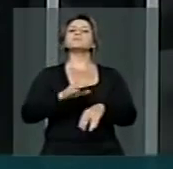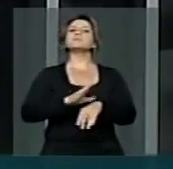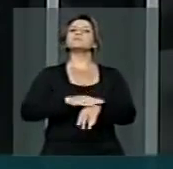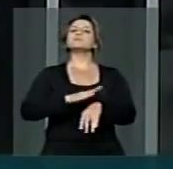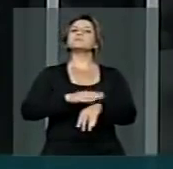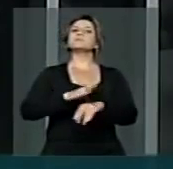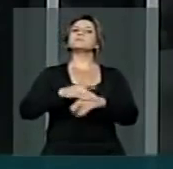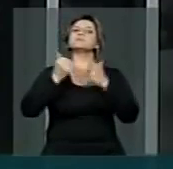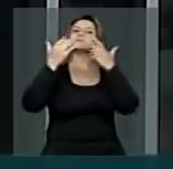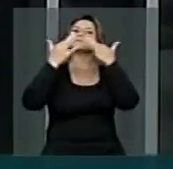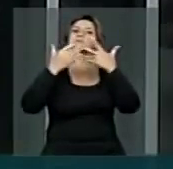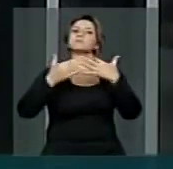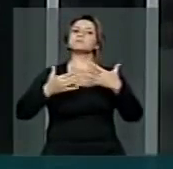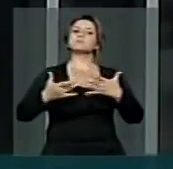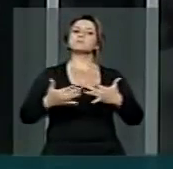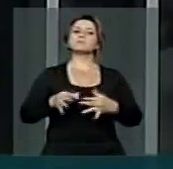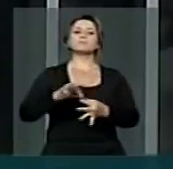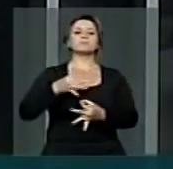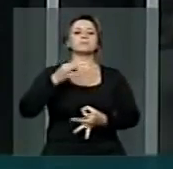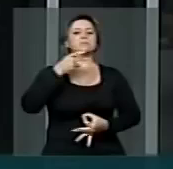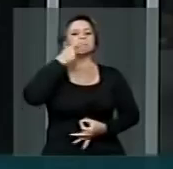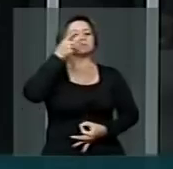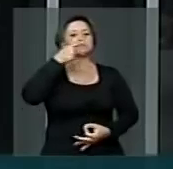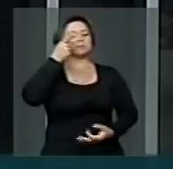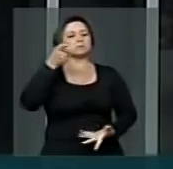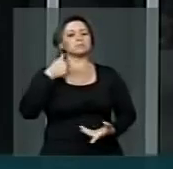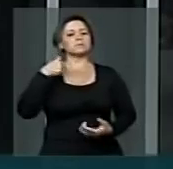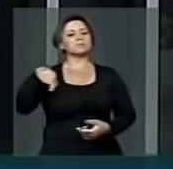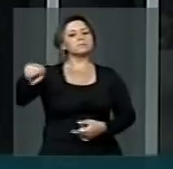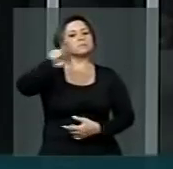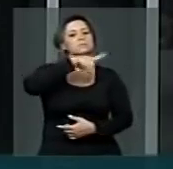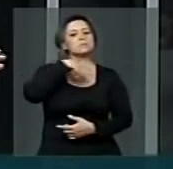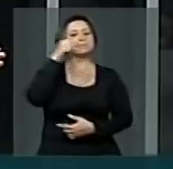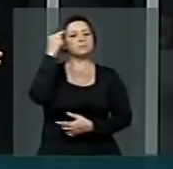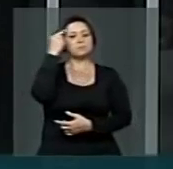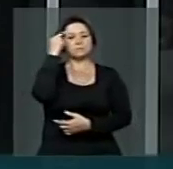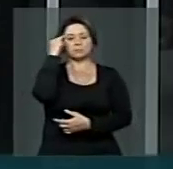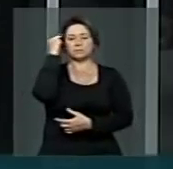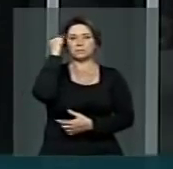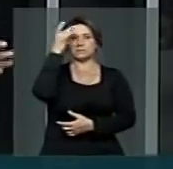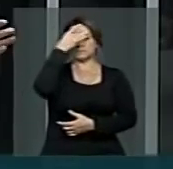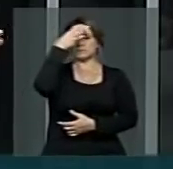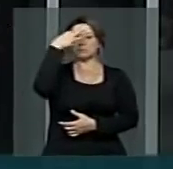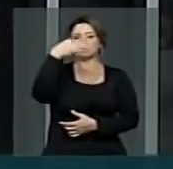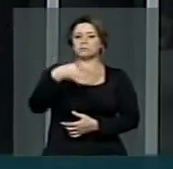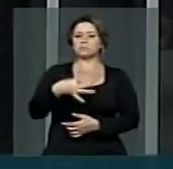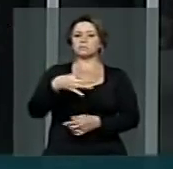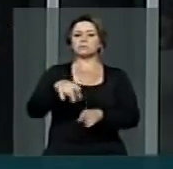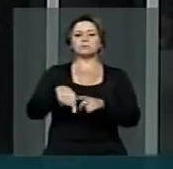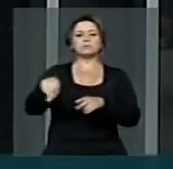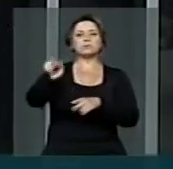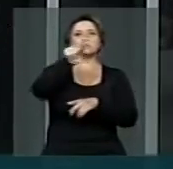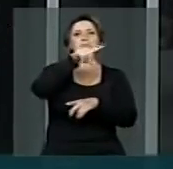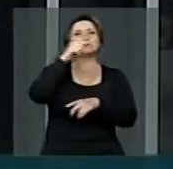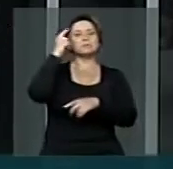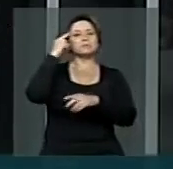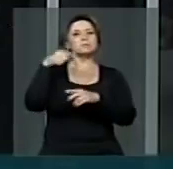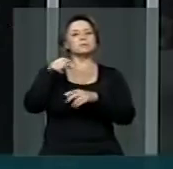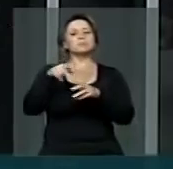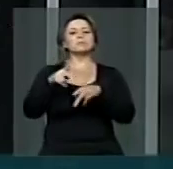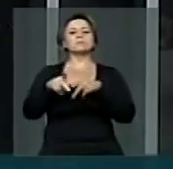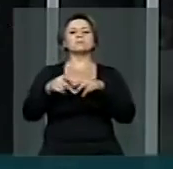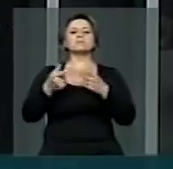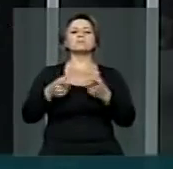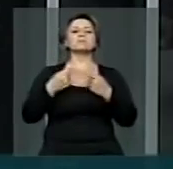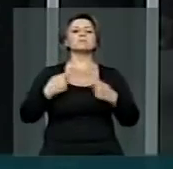expediente para fazer uma reflexão, e quero compartilhá-la com todo o povo brasileiro, sobre